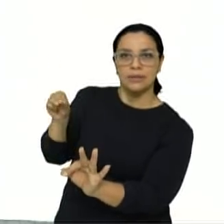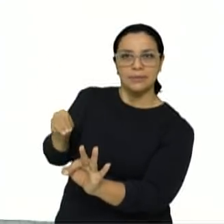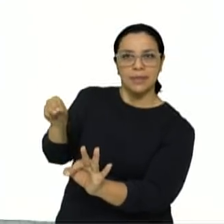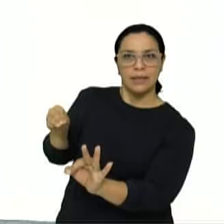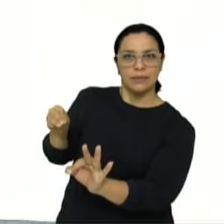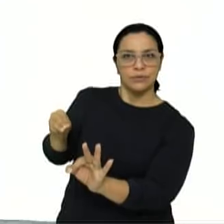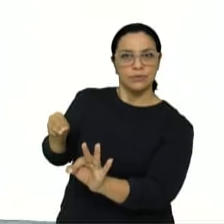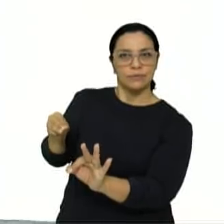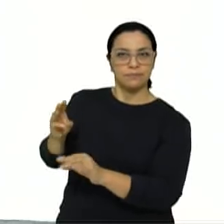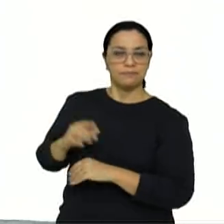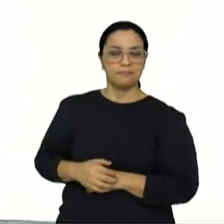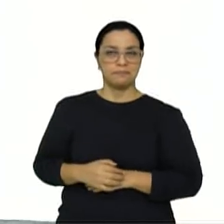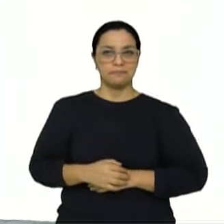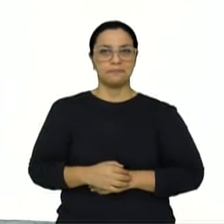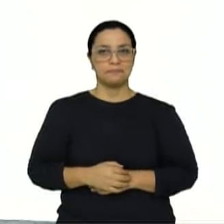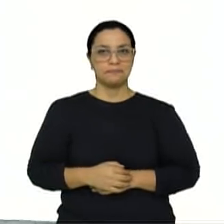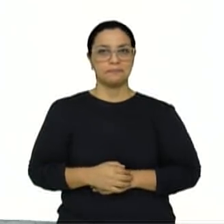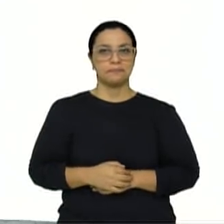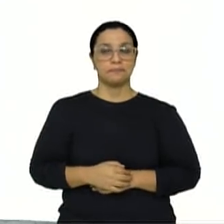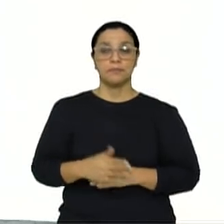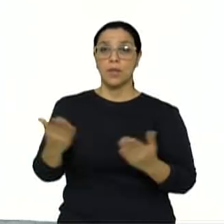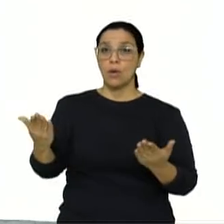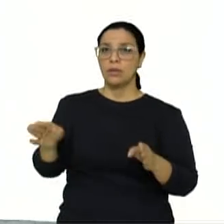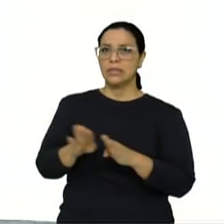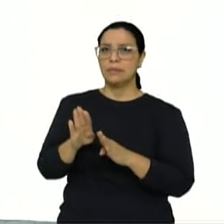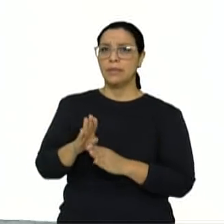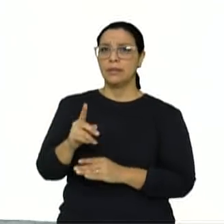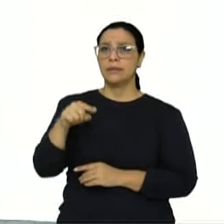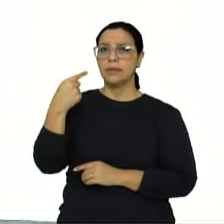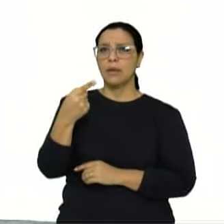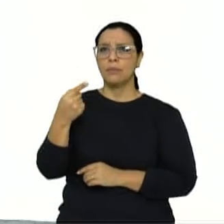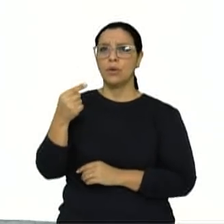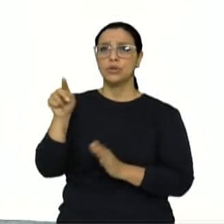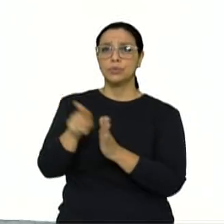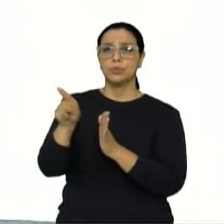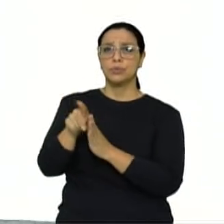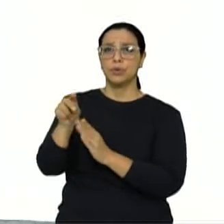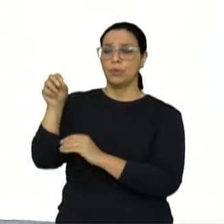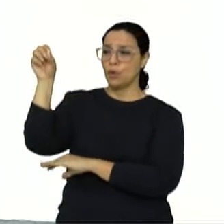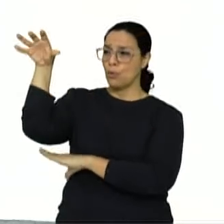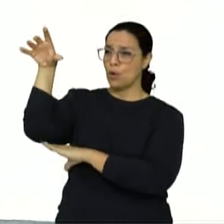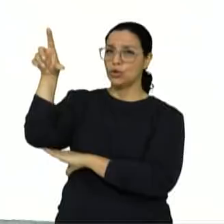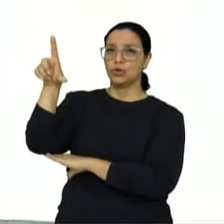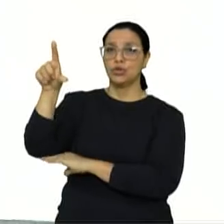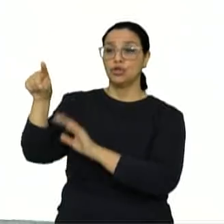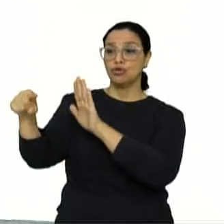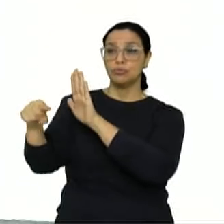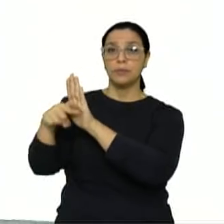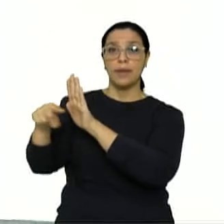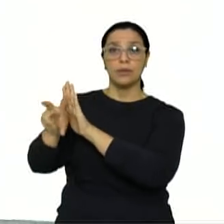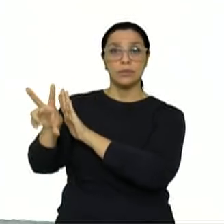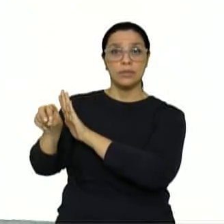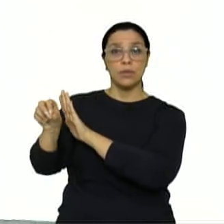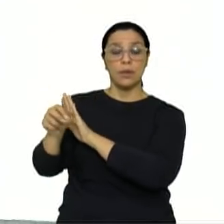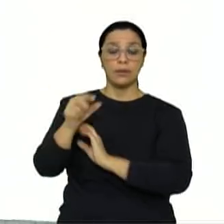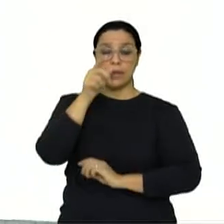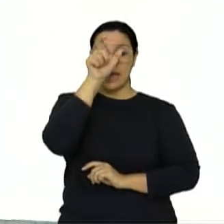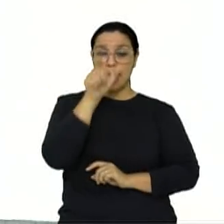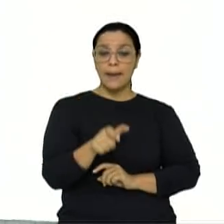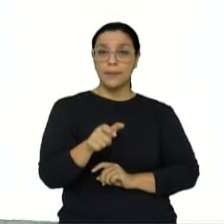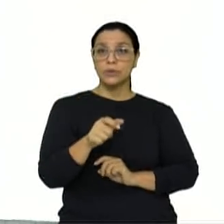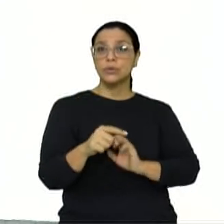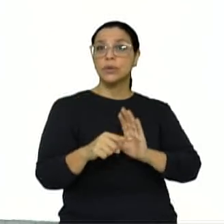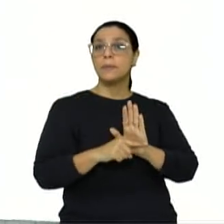sombra do poste tem 2 metros. Se mais tarde a sombra do poste diminui 50 centímetros, a sombra da